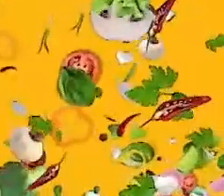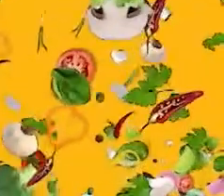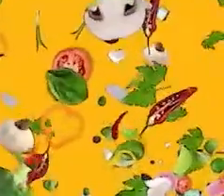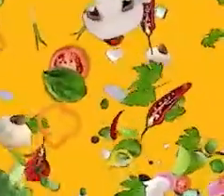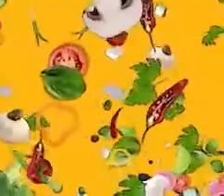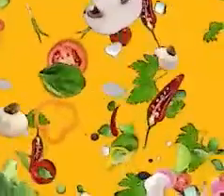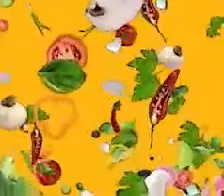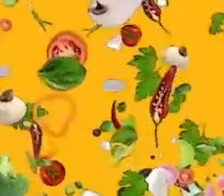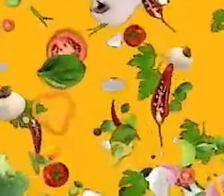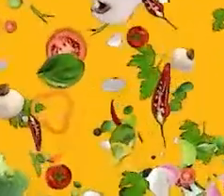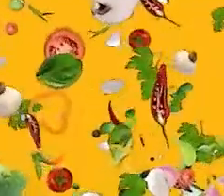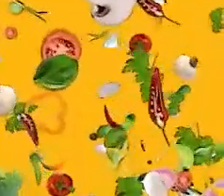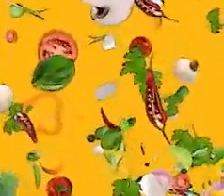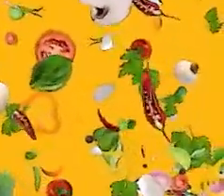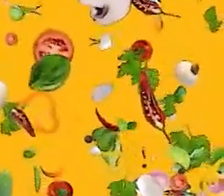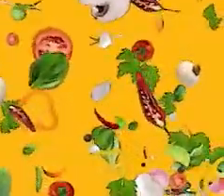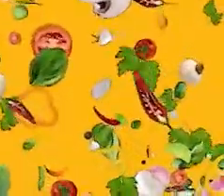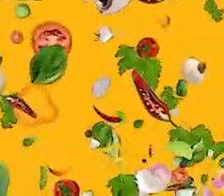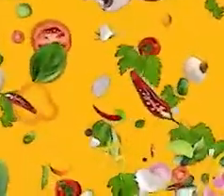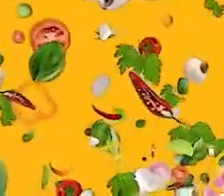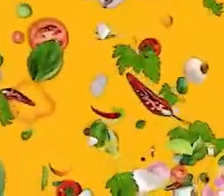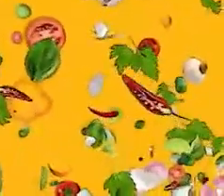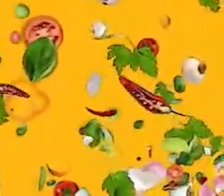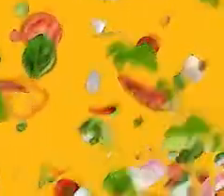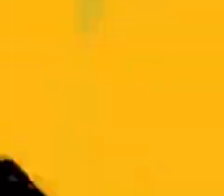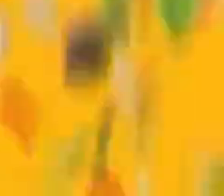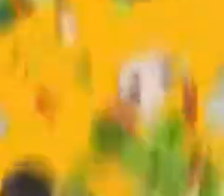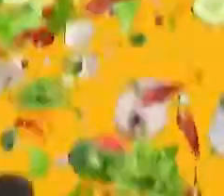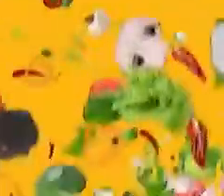4 colheres de sopa de margarina light,